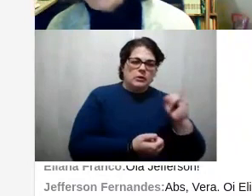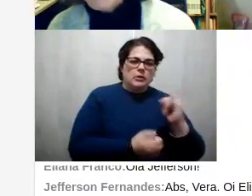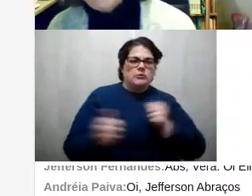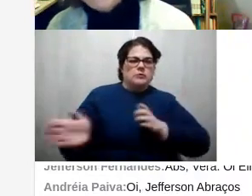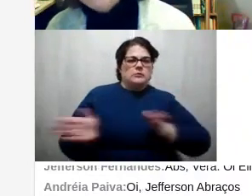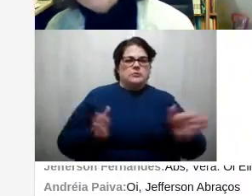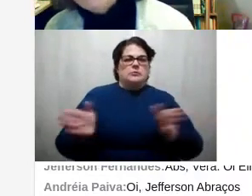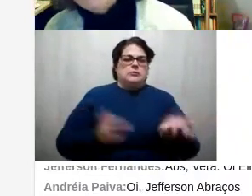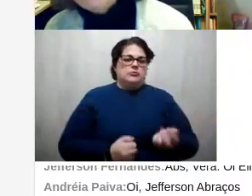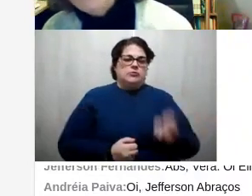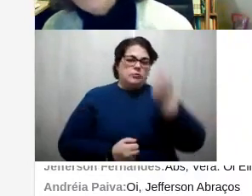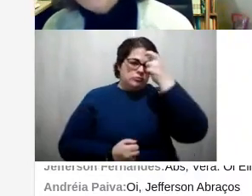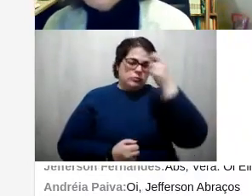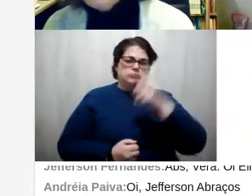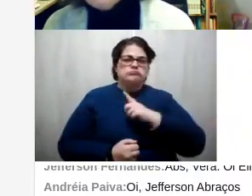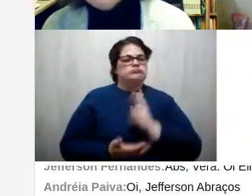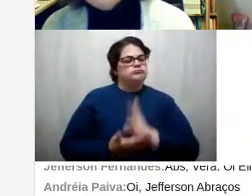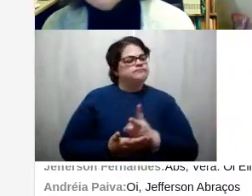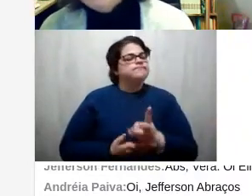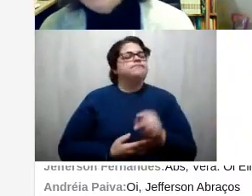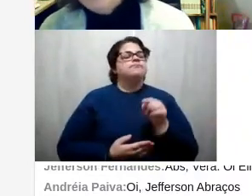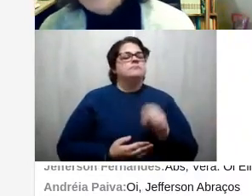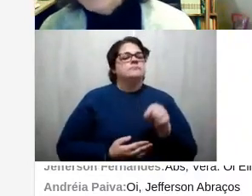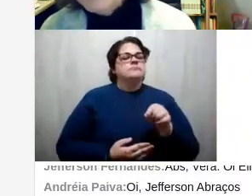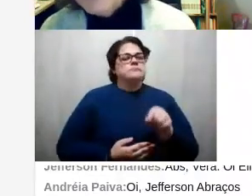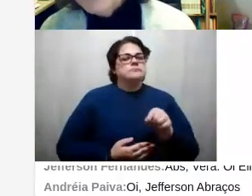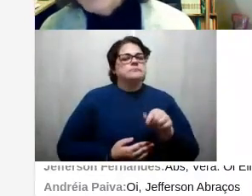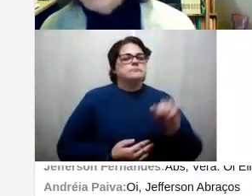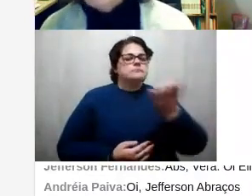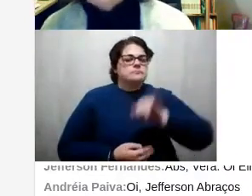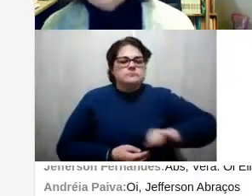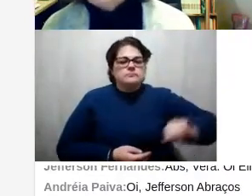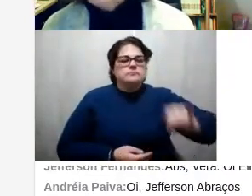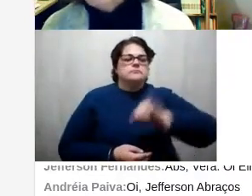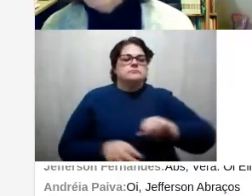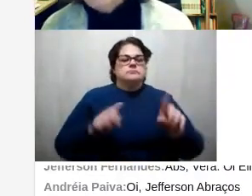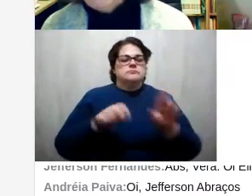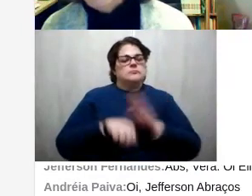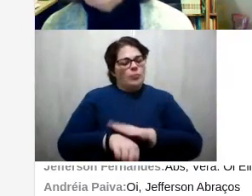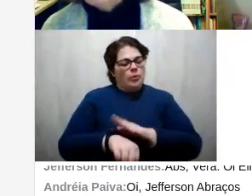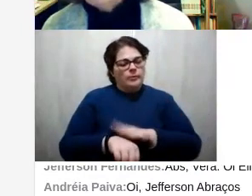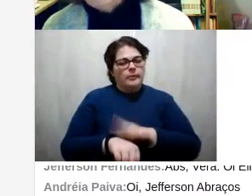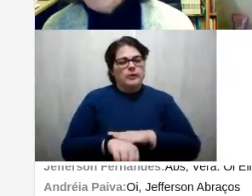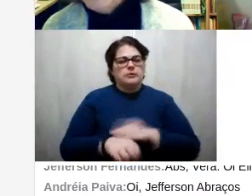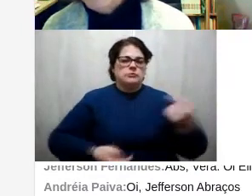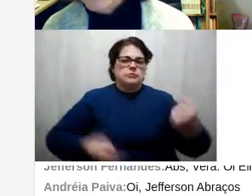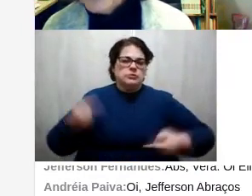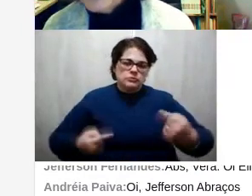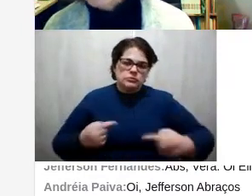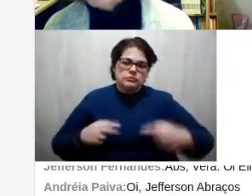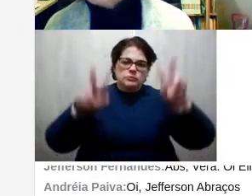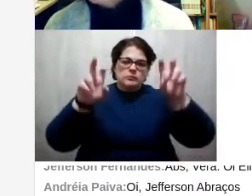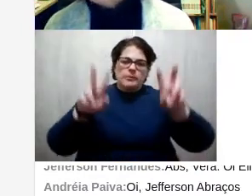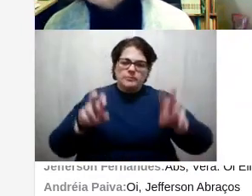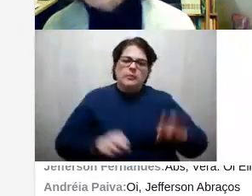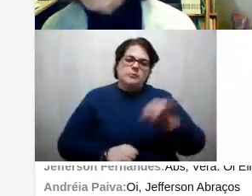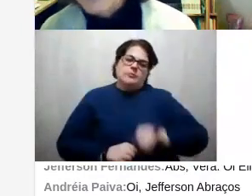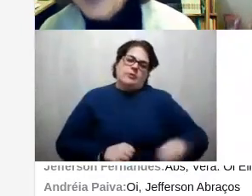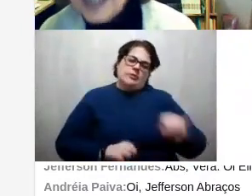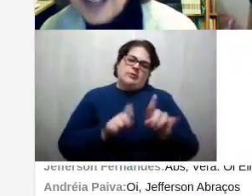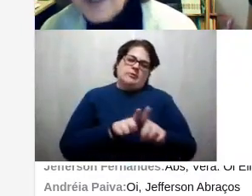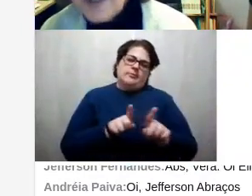Cultural, que tem sido tão importante, discutindo temas tão relevantes como nós